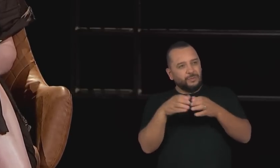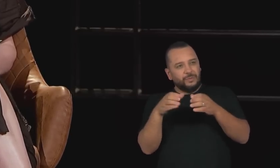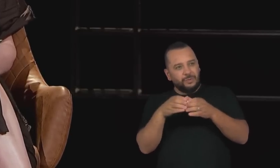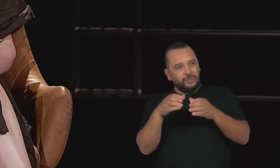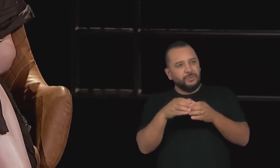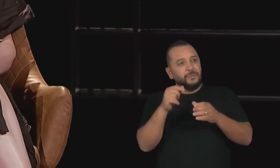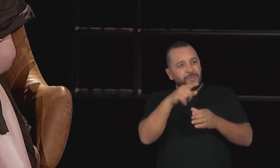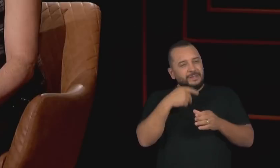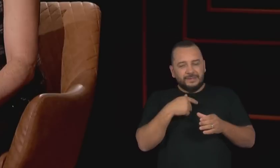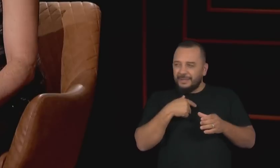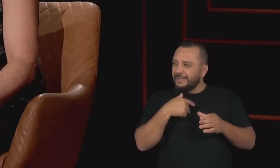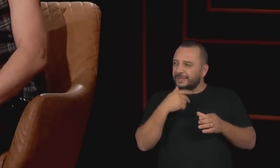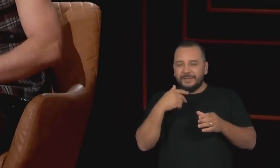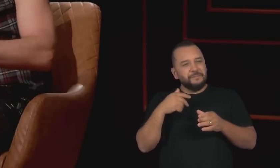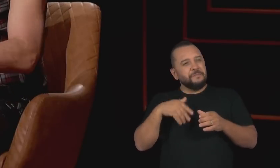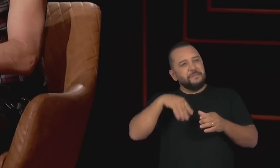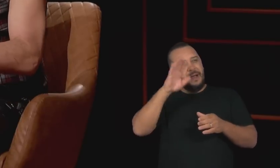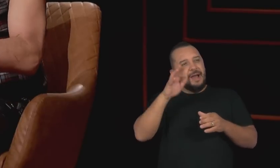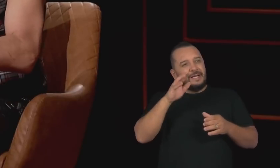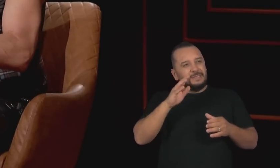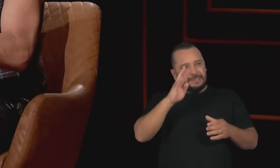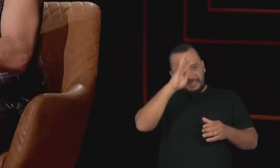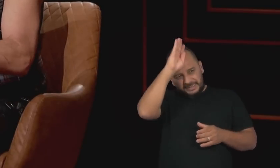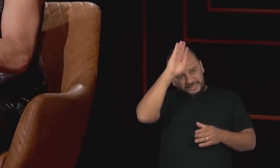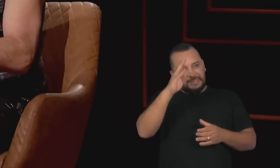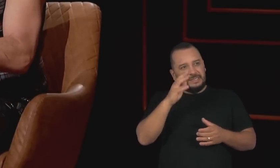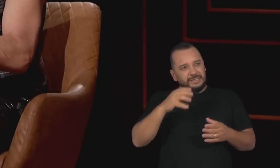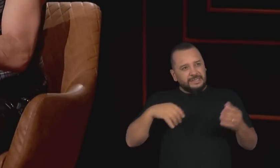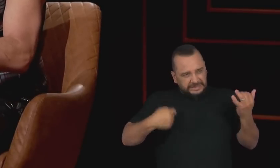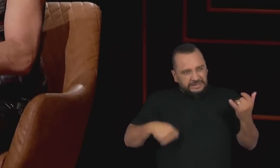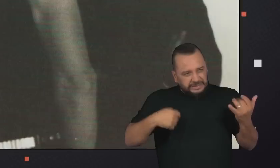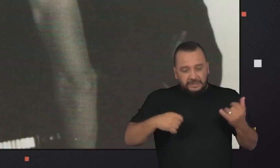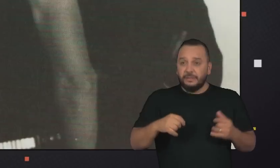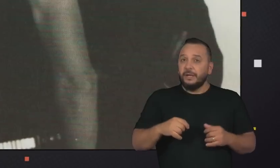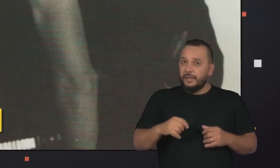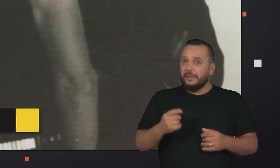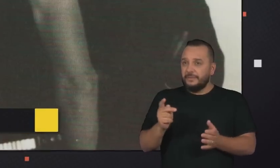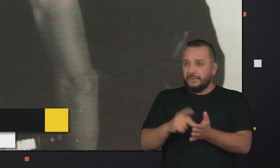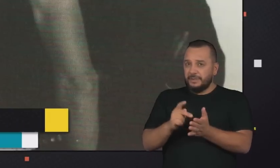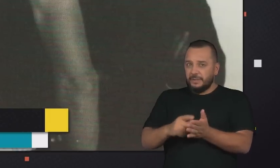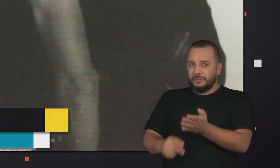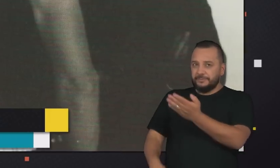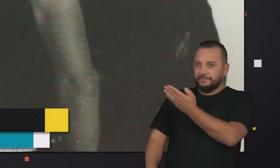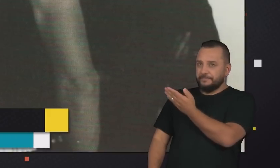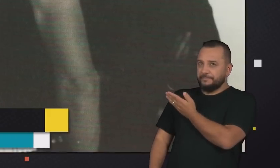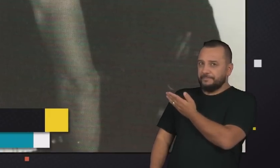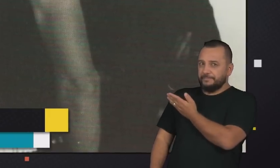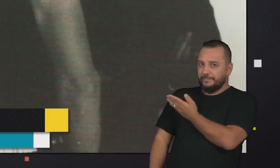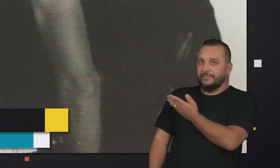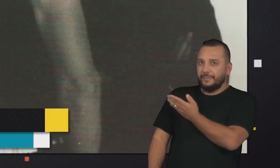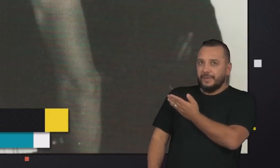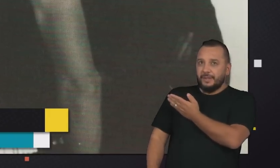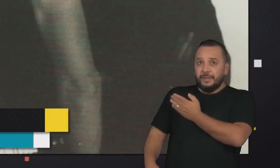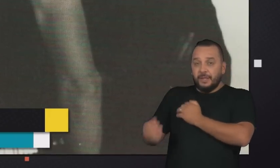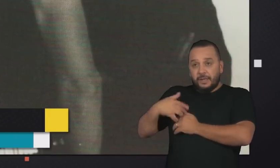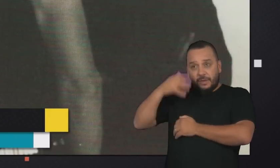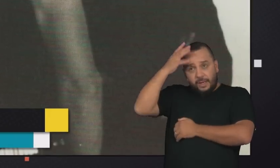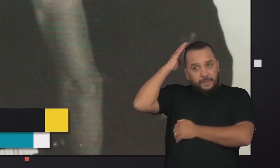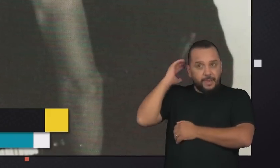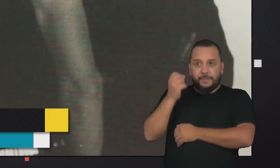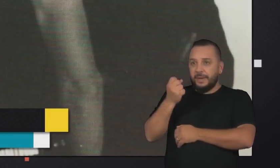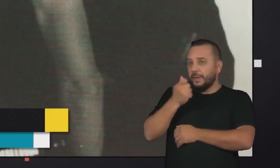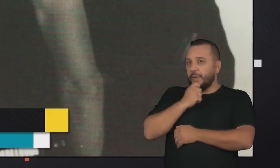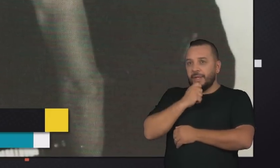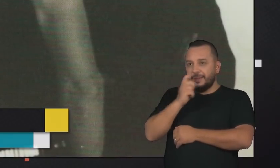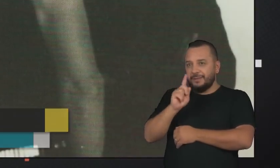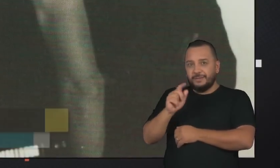visual mais punk. Exatamente. Já no Metrópolis tinha essa pegada pós-punk também, como batera. Não cabelo branco ainda. Aí